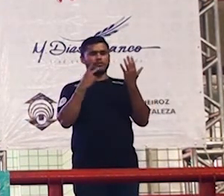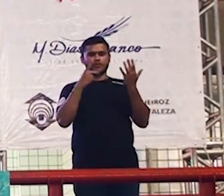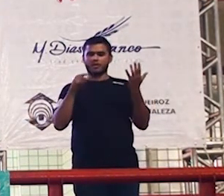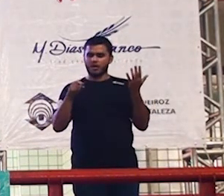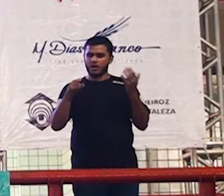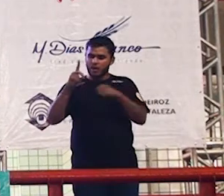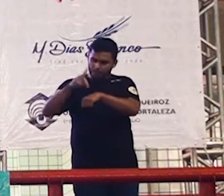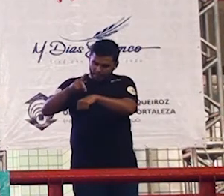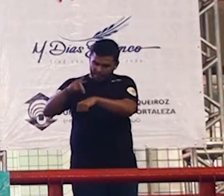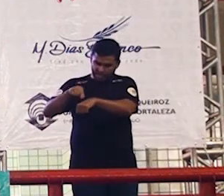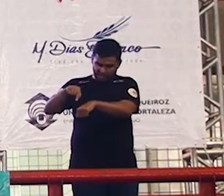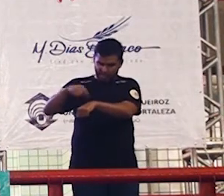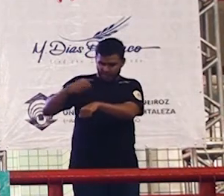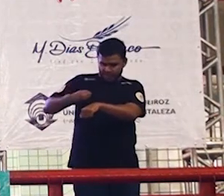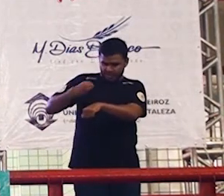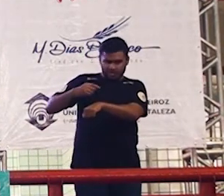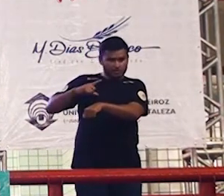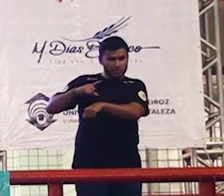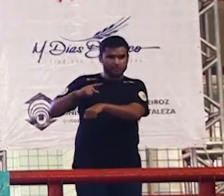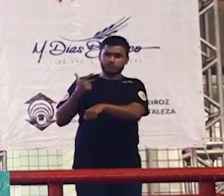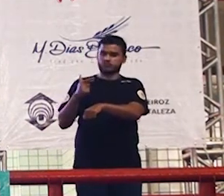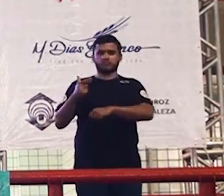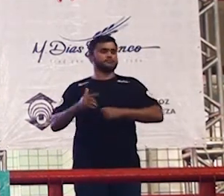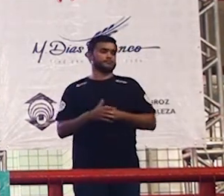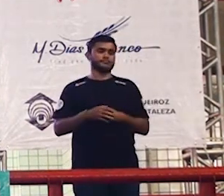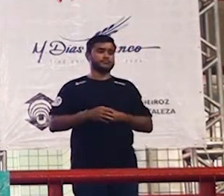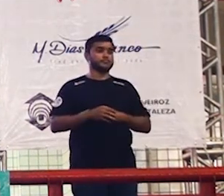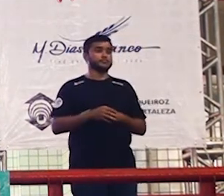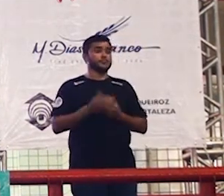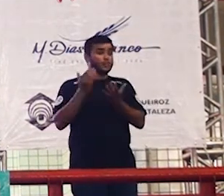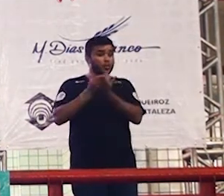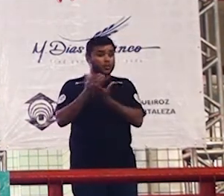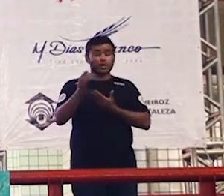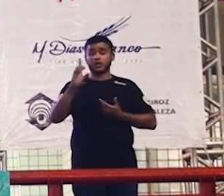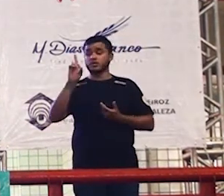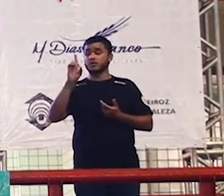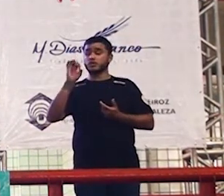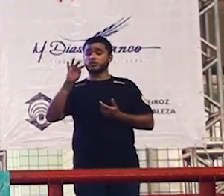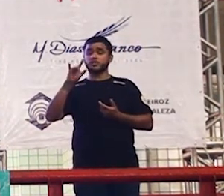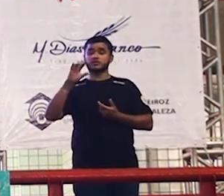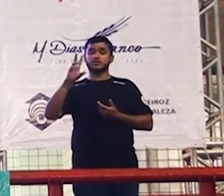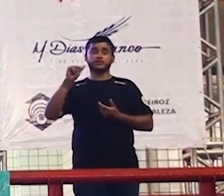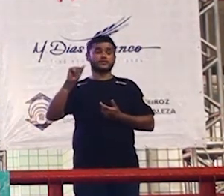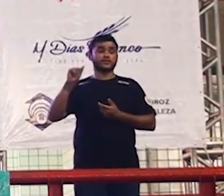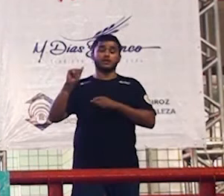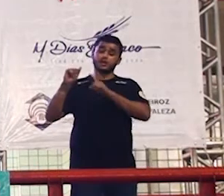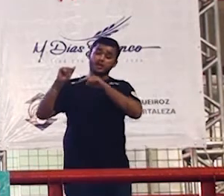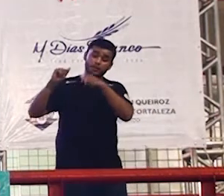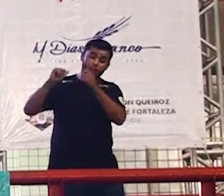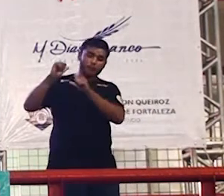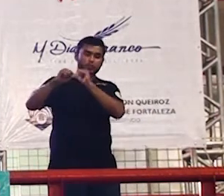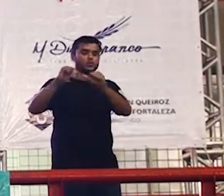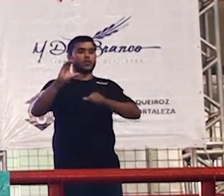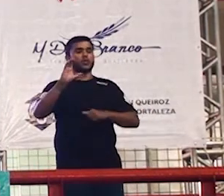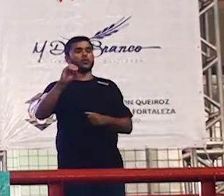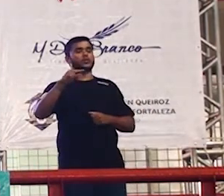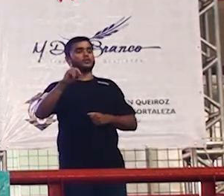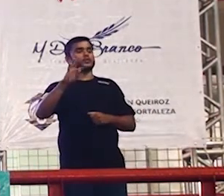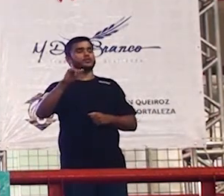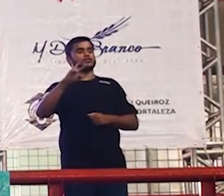vida à pedra. A pedra começou denotativa, terminou conotativa.